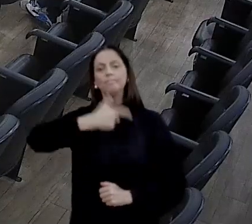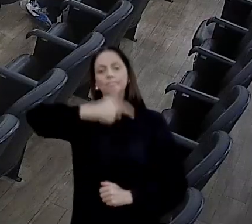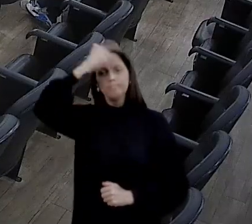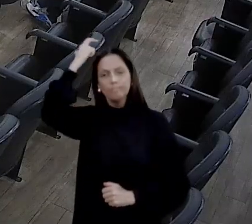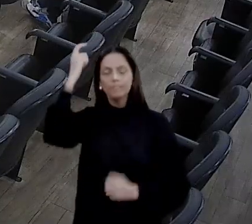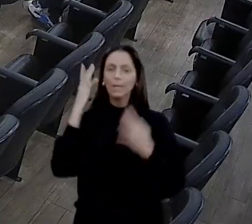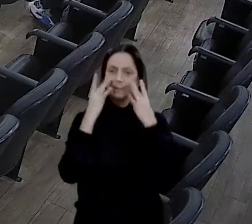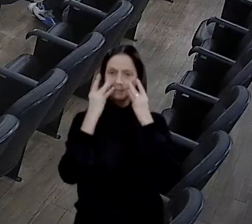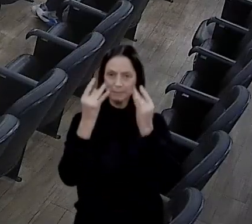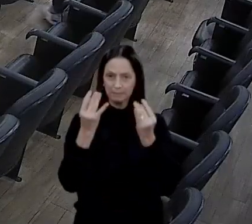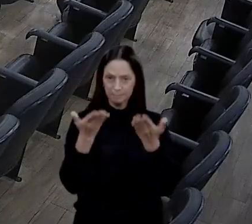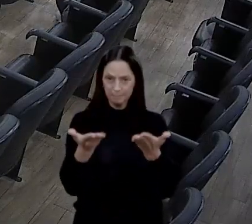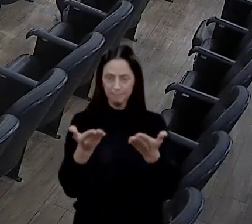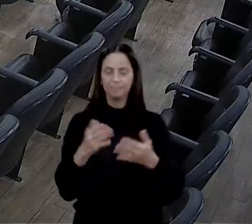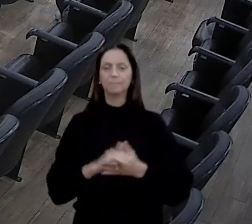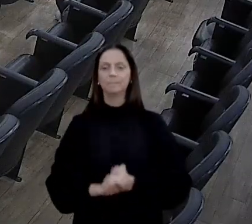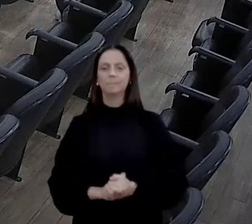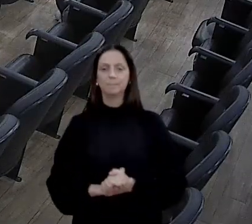Adriano Pereira.